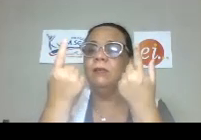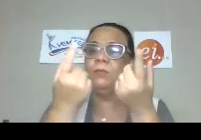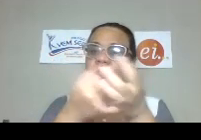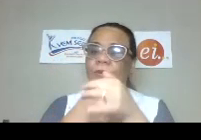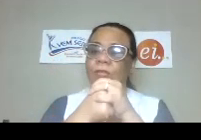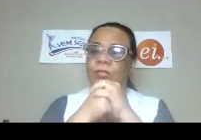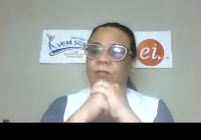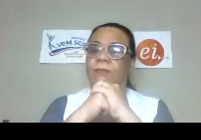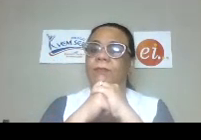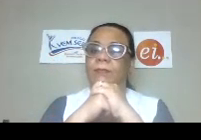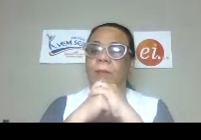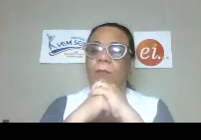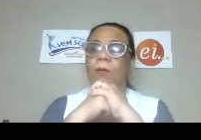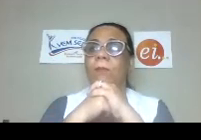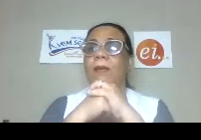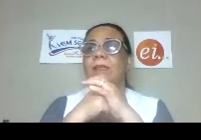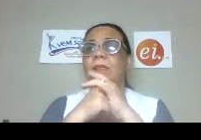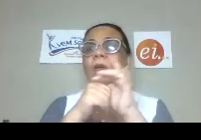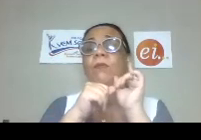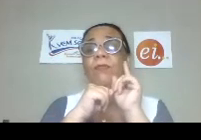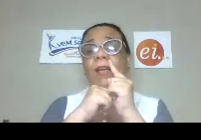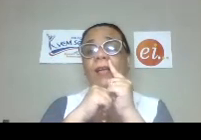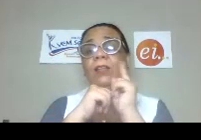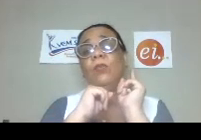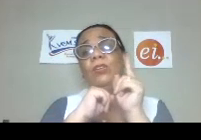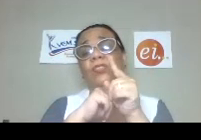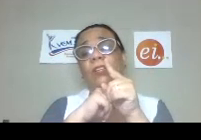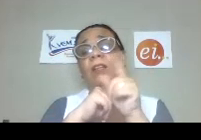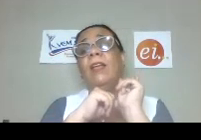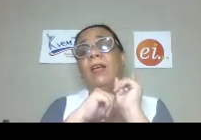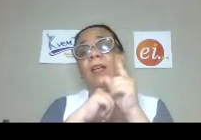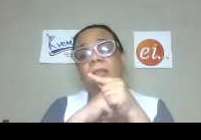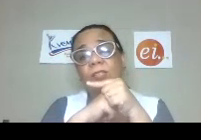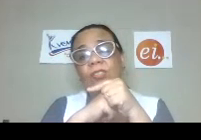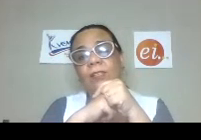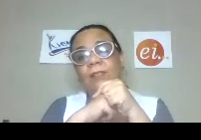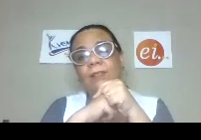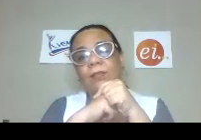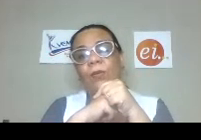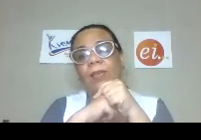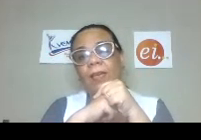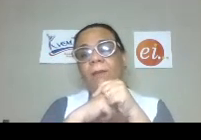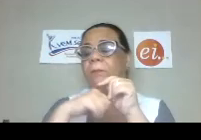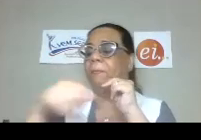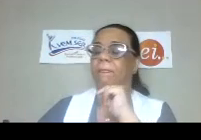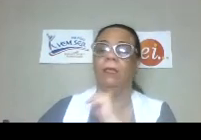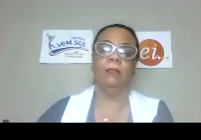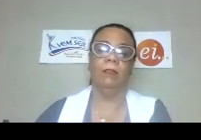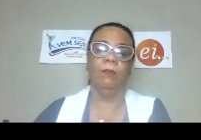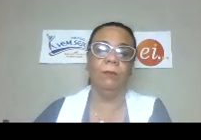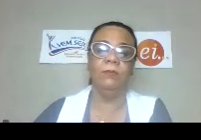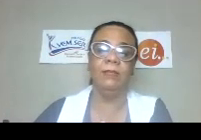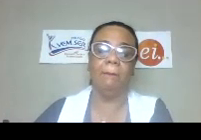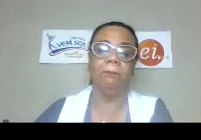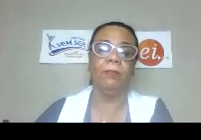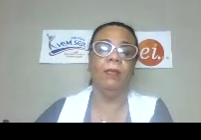Agora nós vamos corrigir, tá bom? Mas não vale corrigir antes, ok?